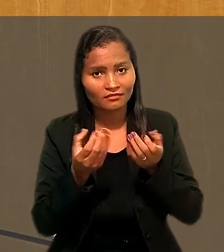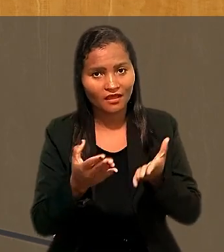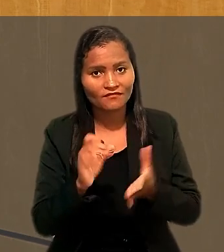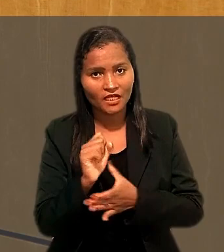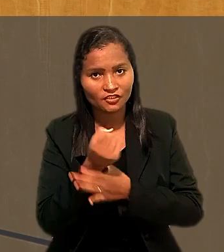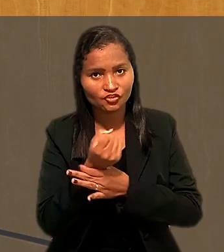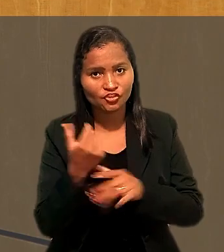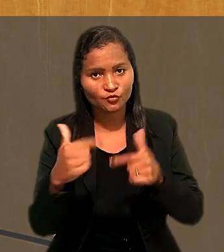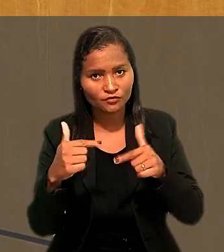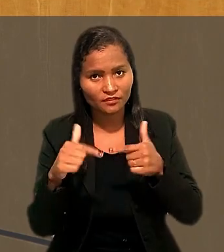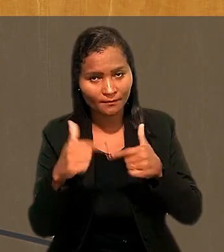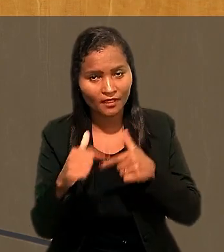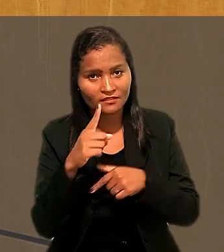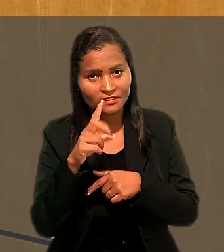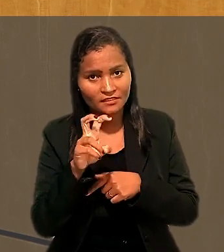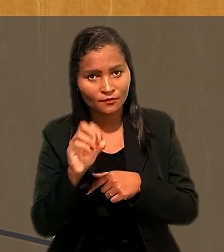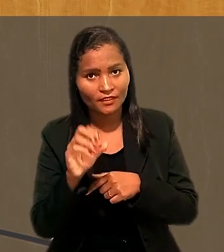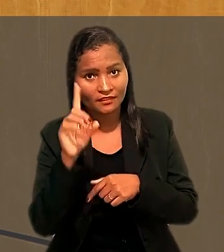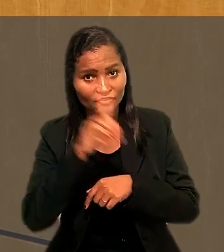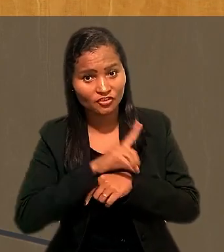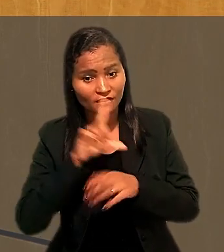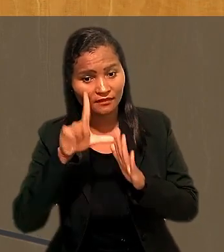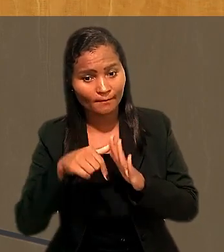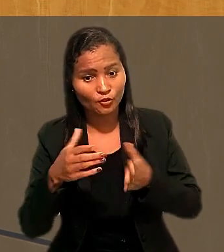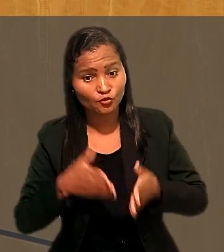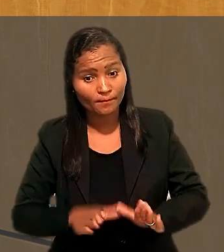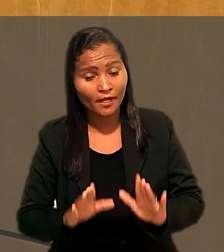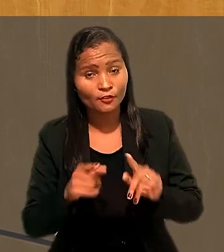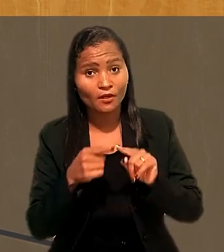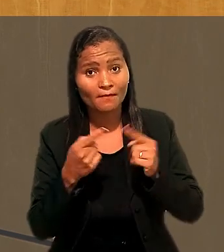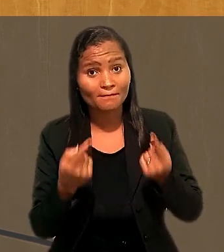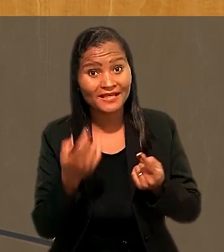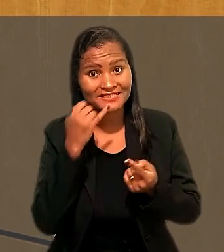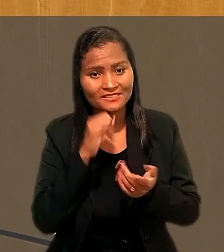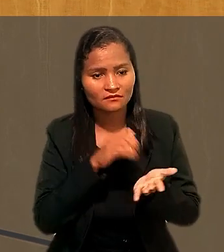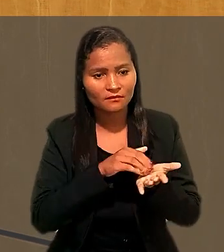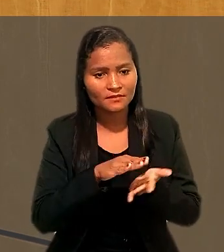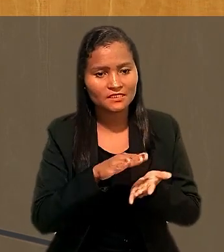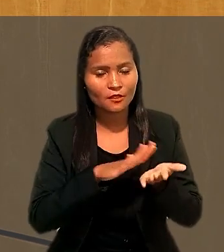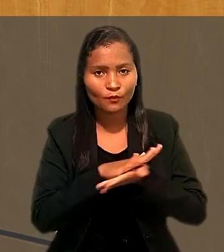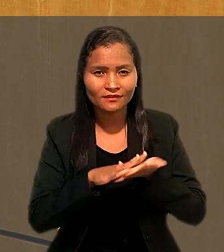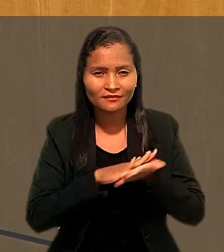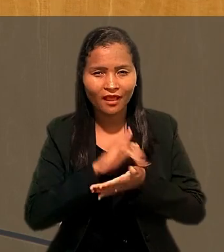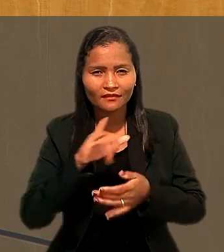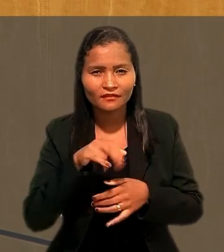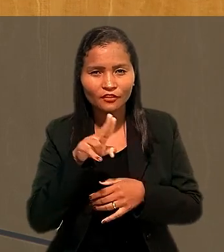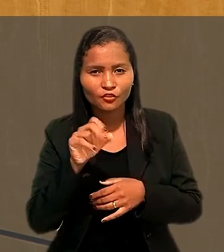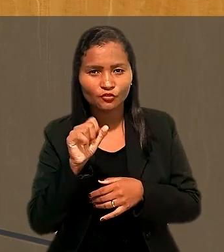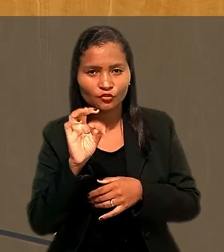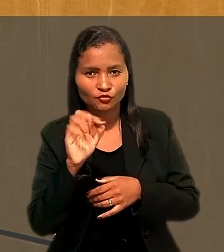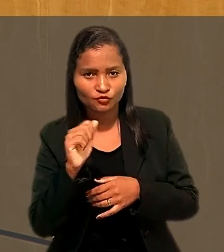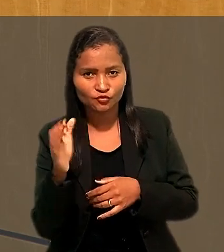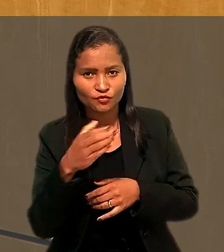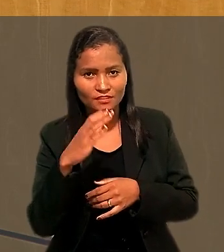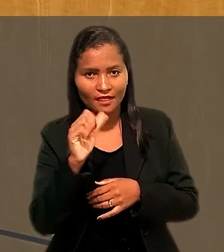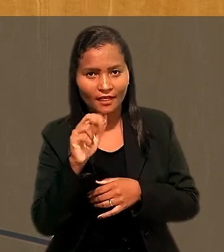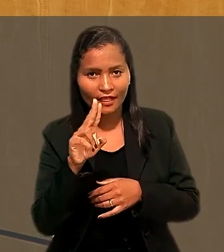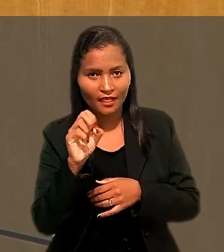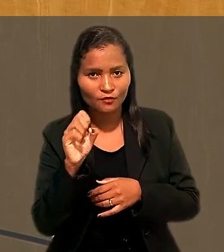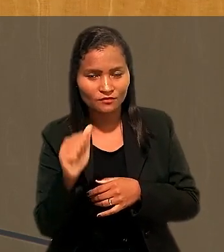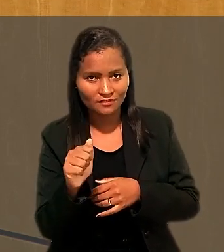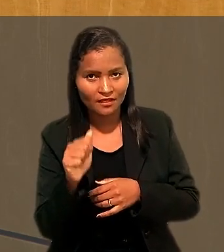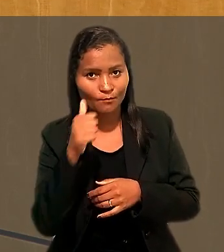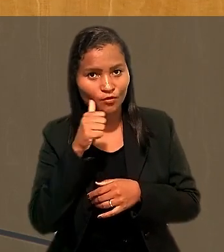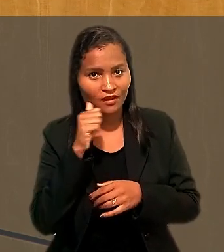emprego por 150 dias após o parto. Entretanto, no caso de demissão sem justa causa de mulheres que estivessem